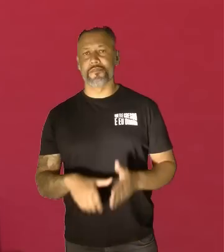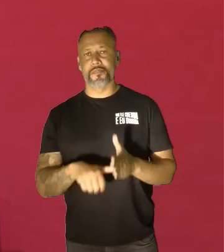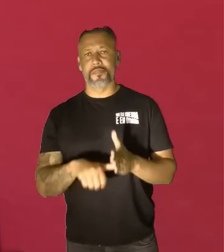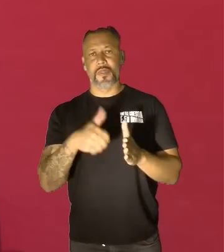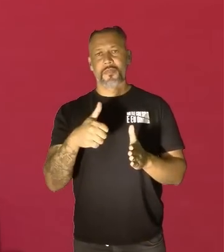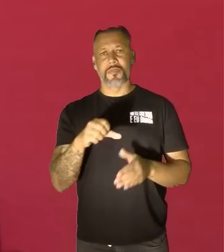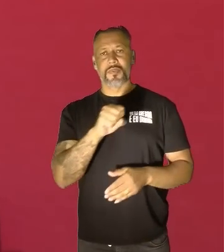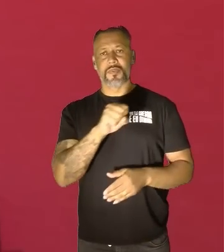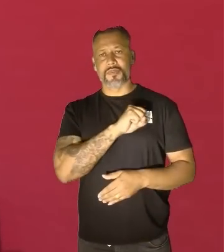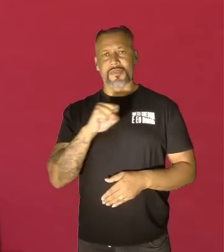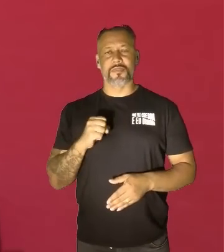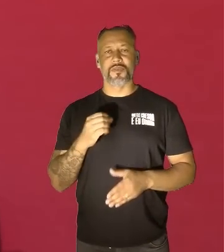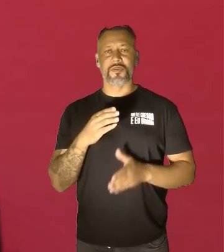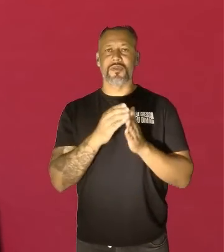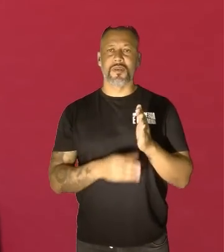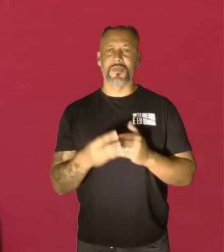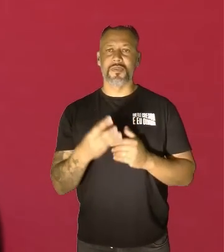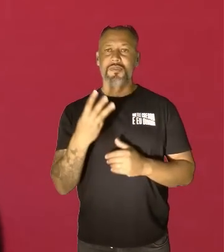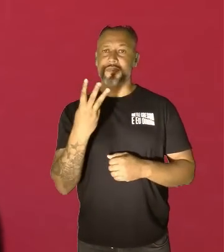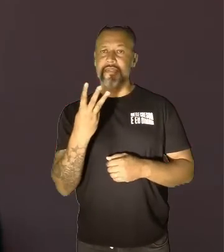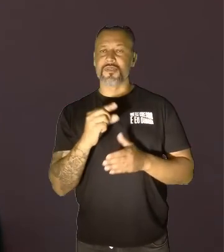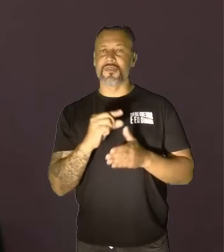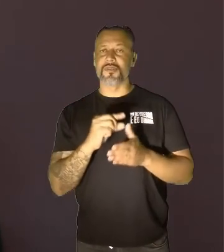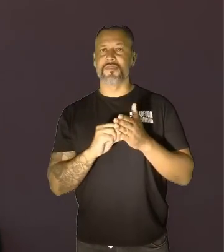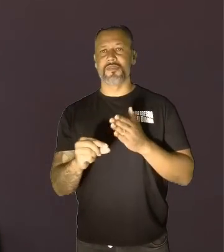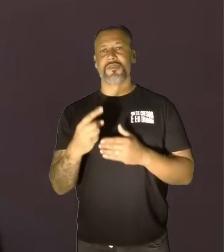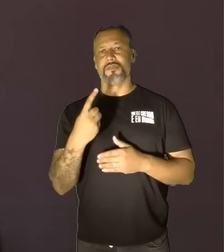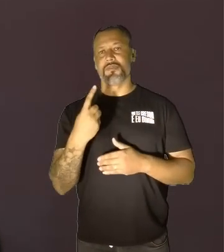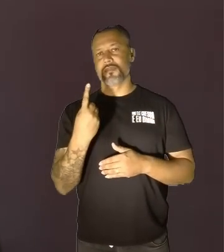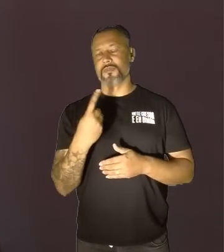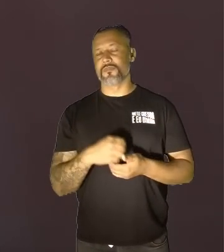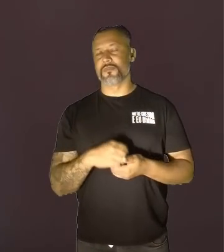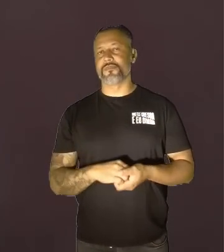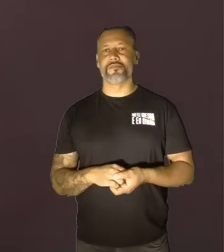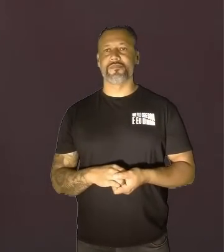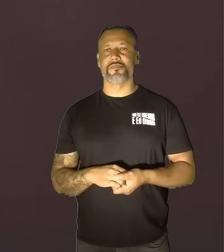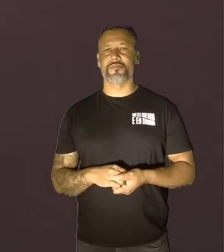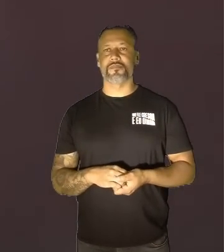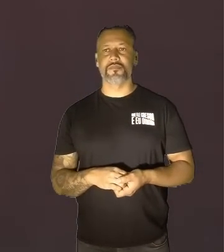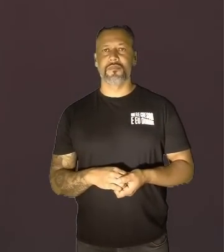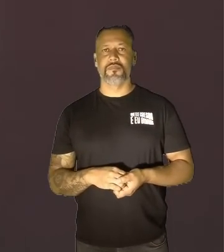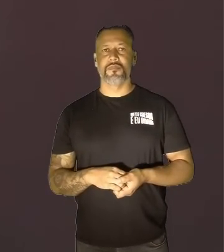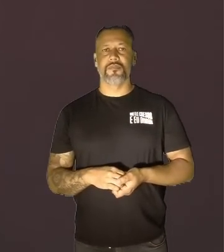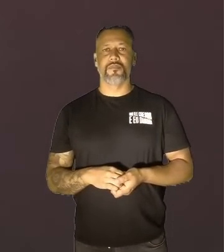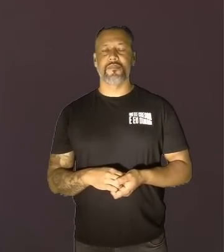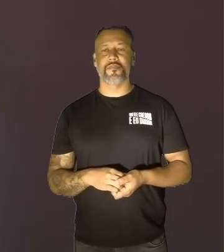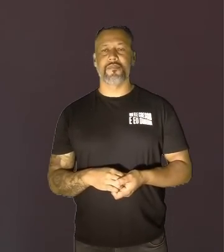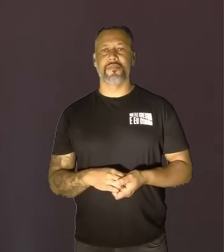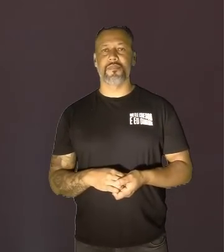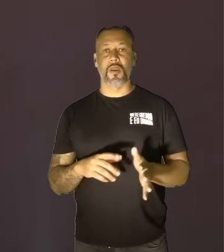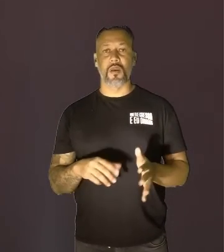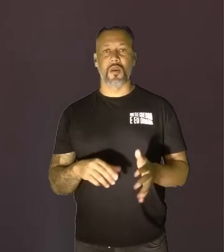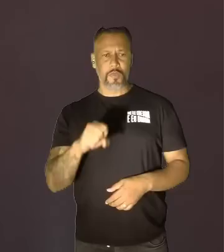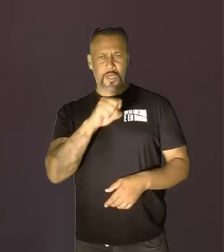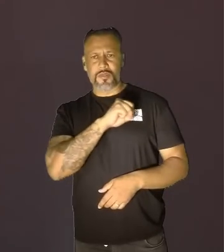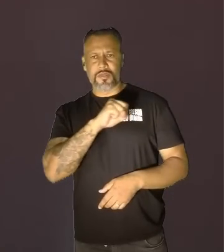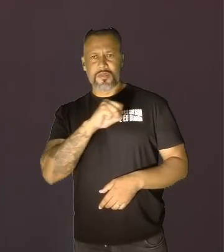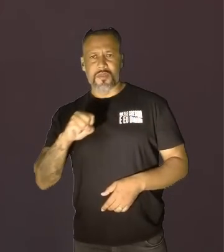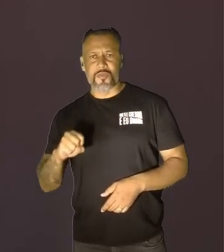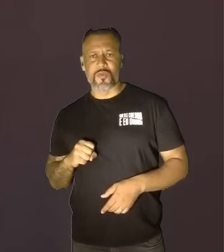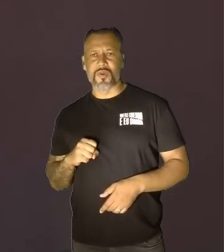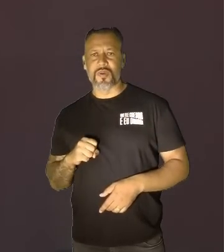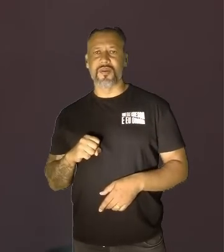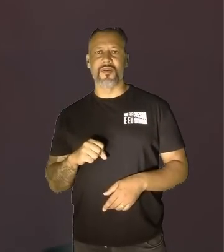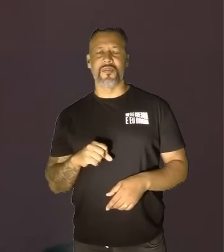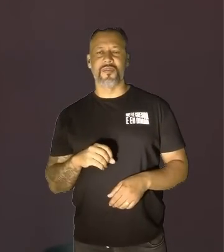3:1, que o menino Samuel, o que ele fazia? Ele ministrava perante o Senhor, sobre a